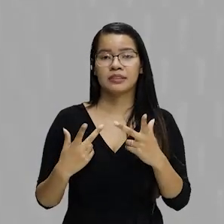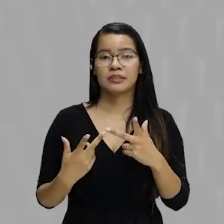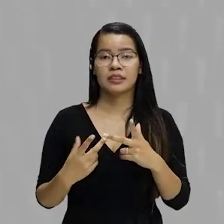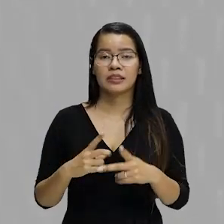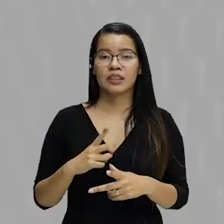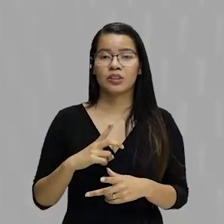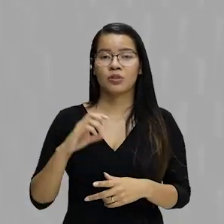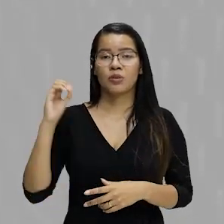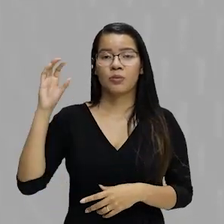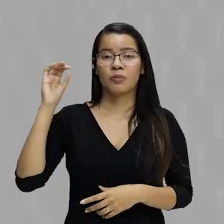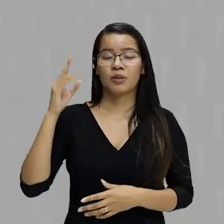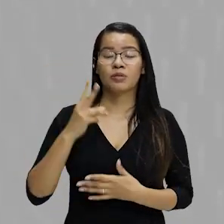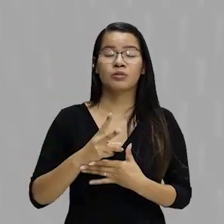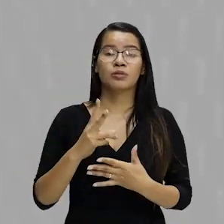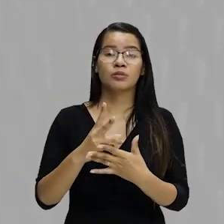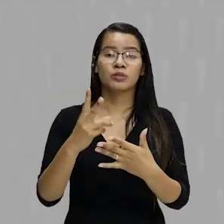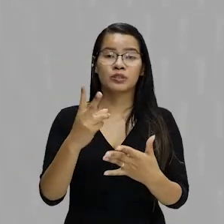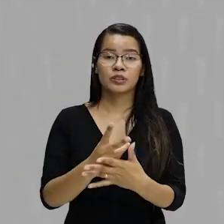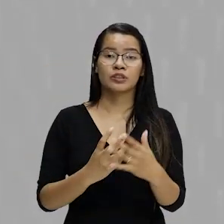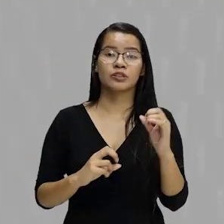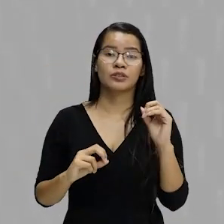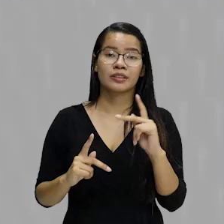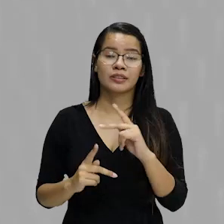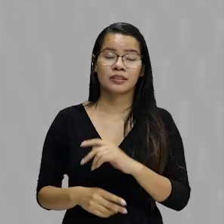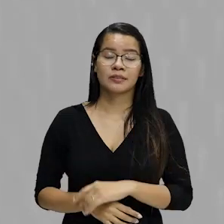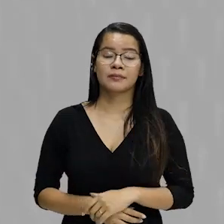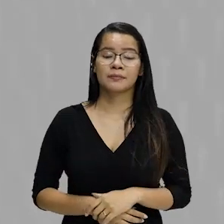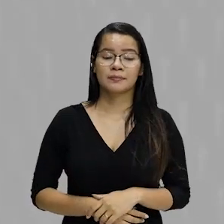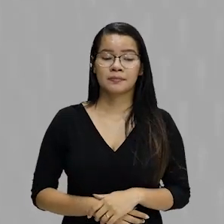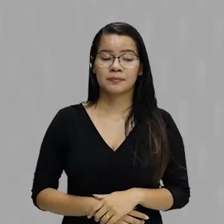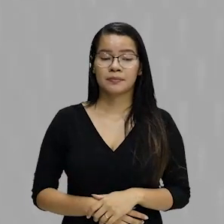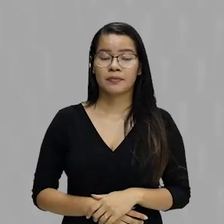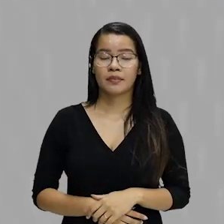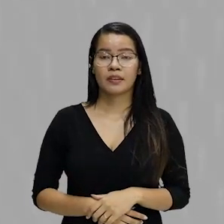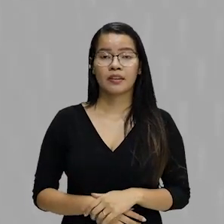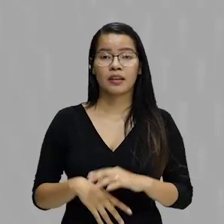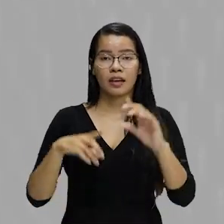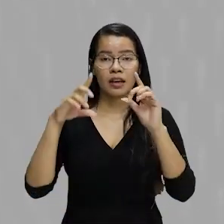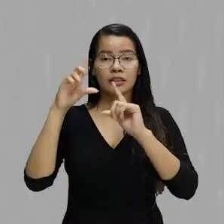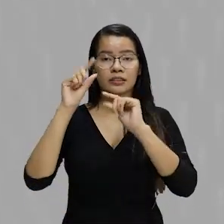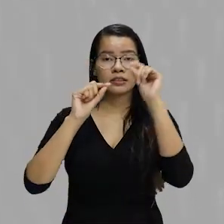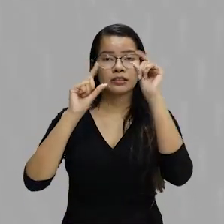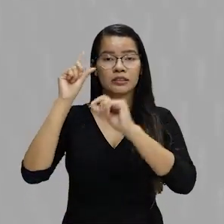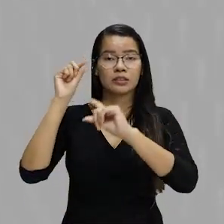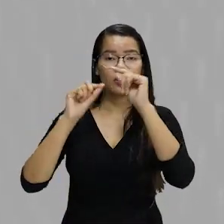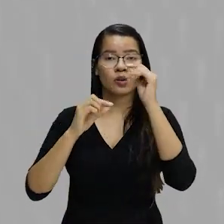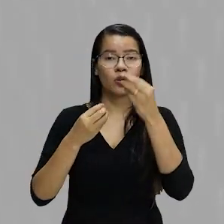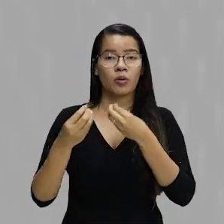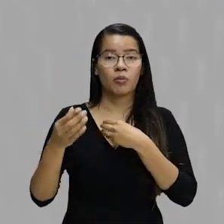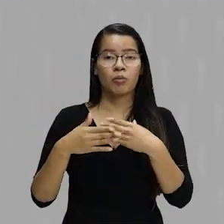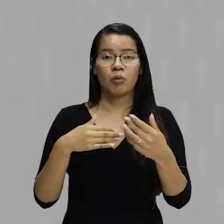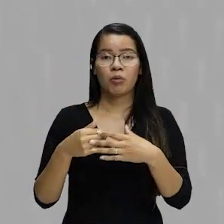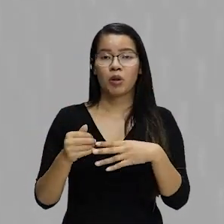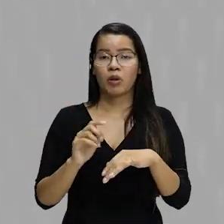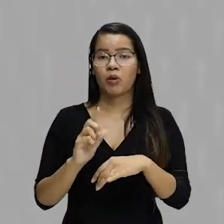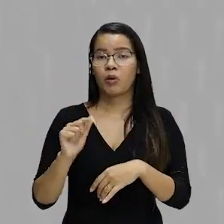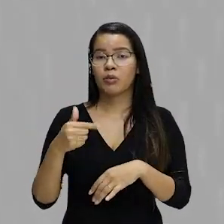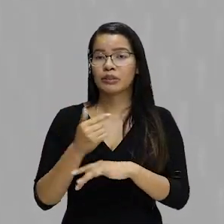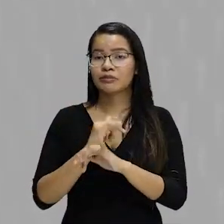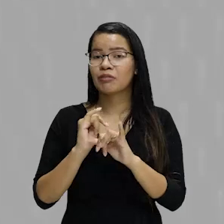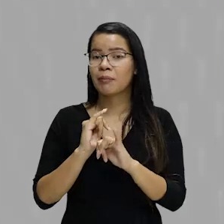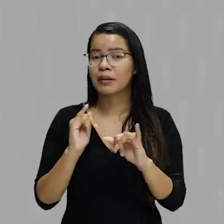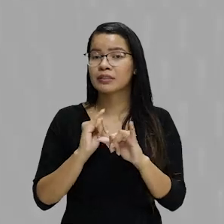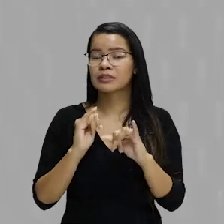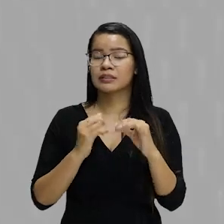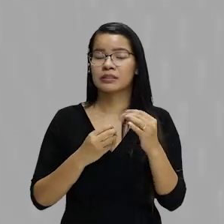brilho constante. Ok? Tanto as estrelas, qualquer informação em forma de luz, tanto